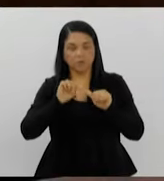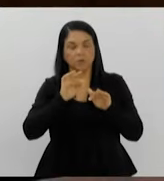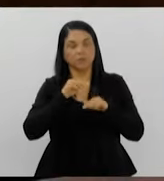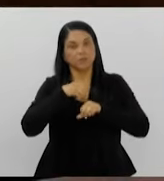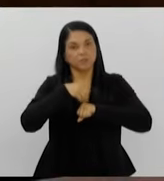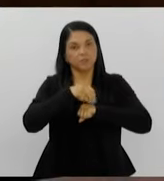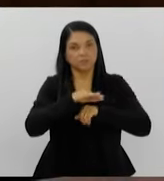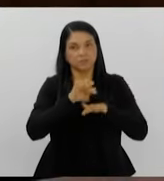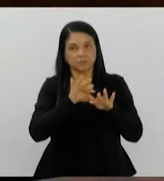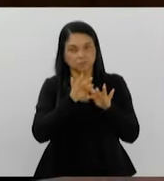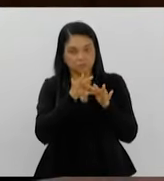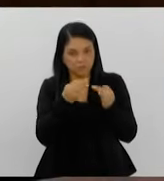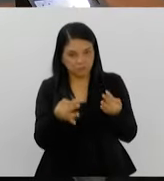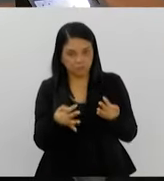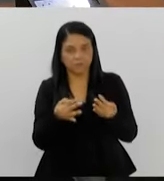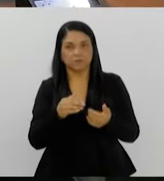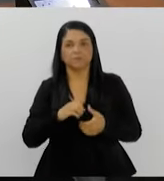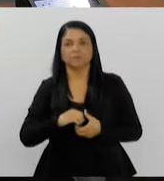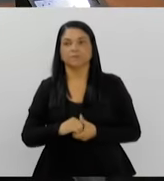indicação